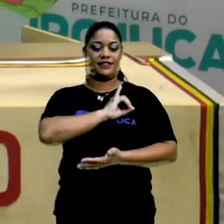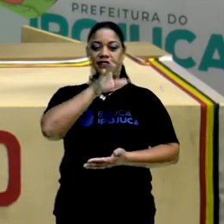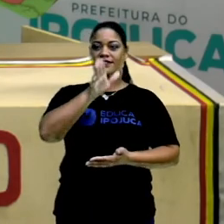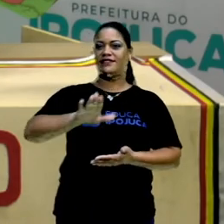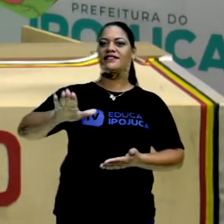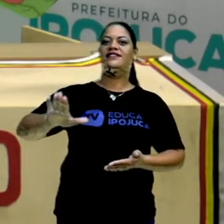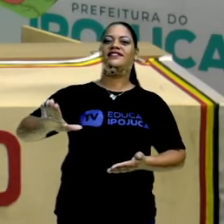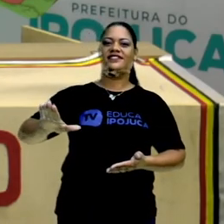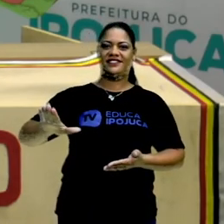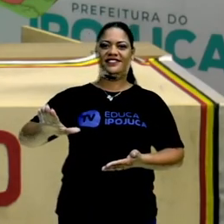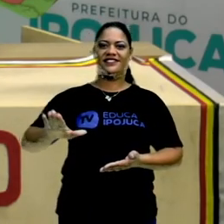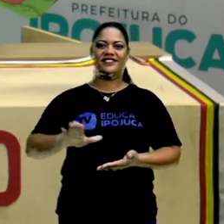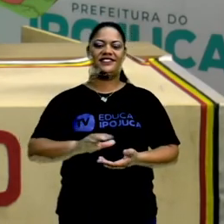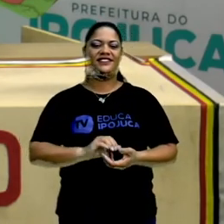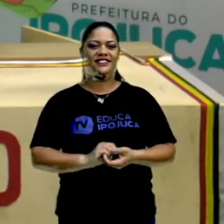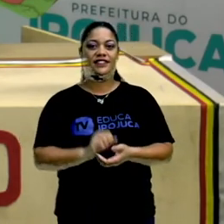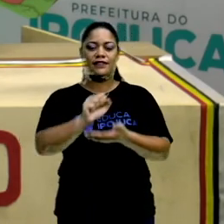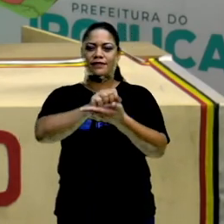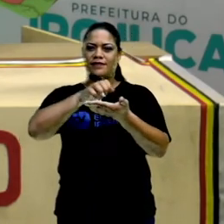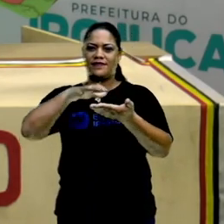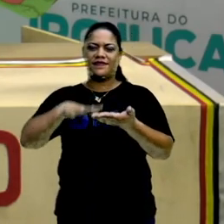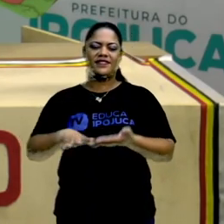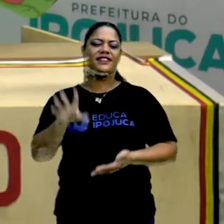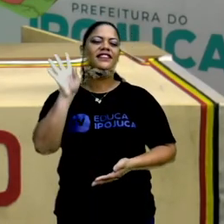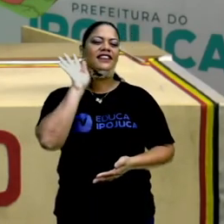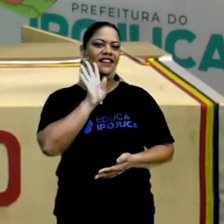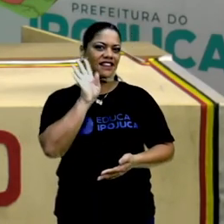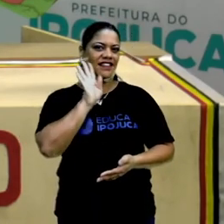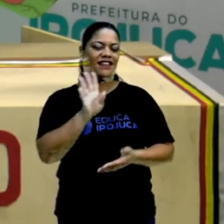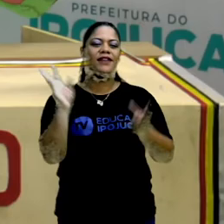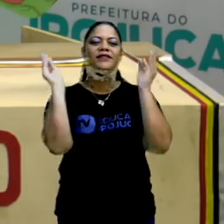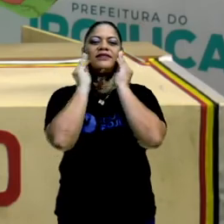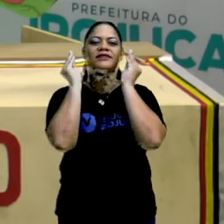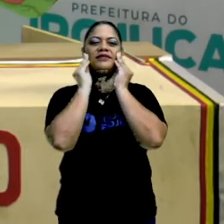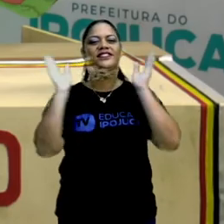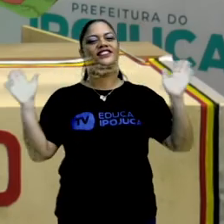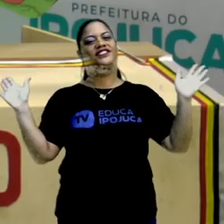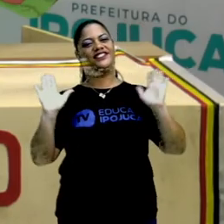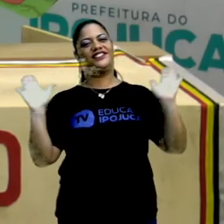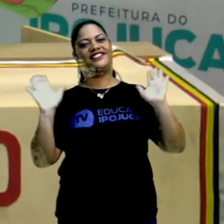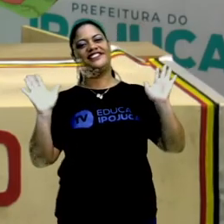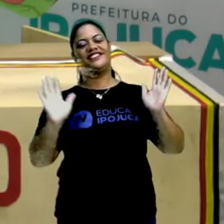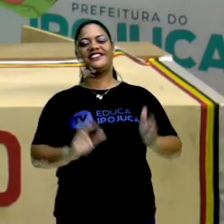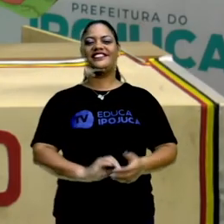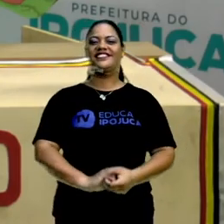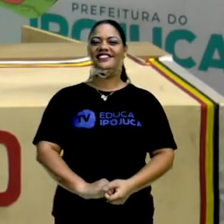Educa e Pujuca com uma atividade bem legal. Beijos, meus amores.